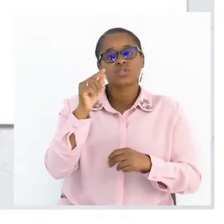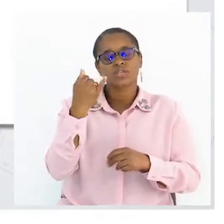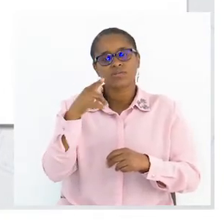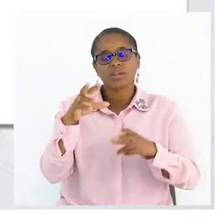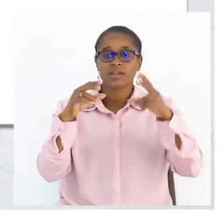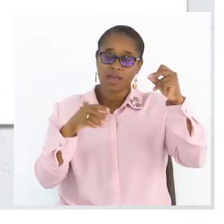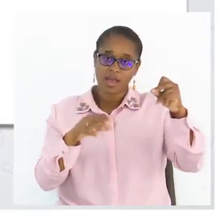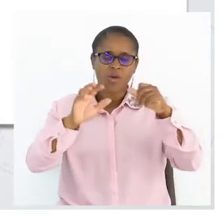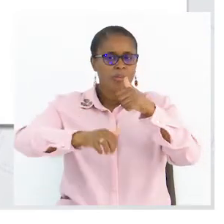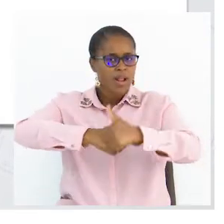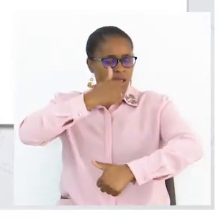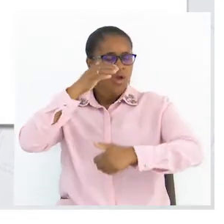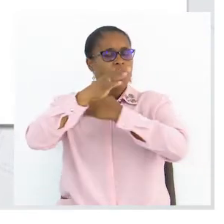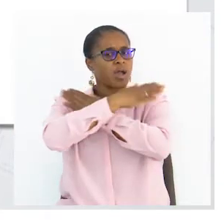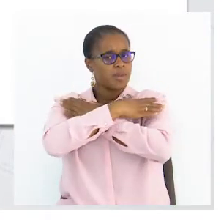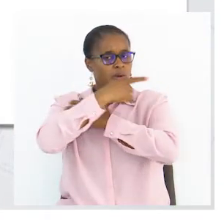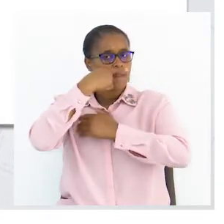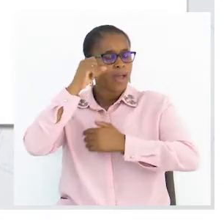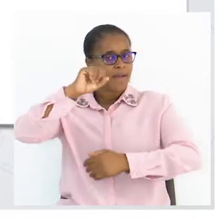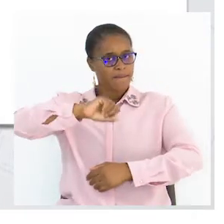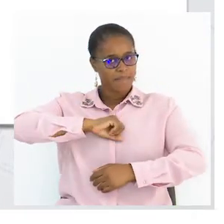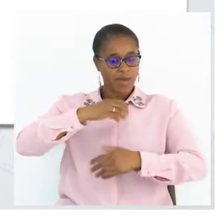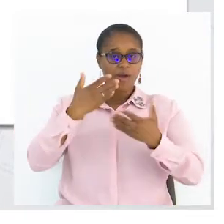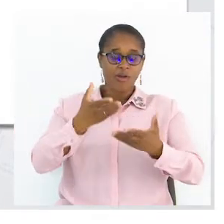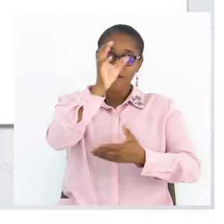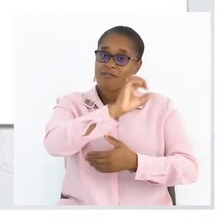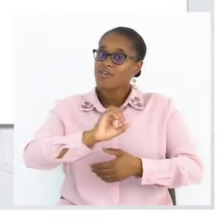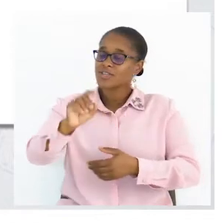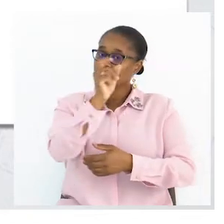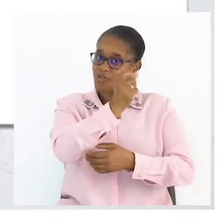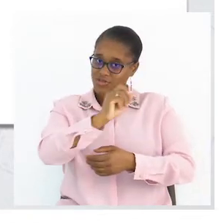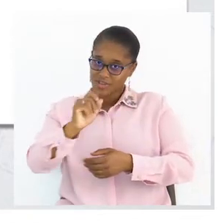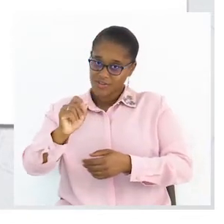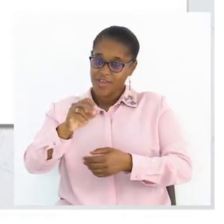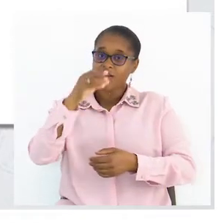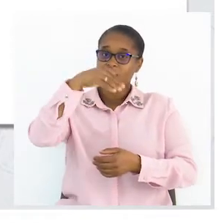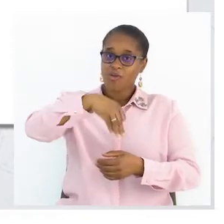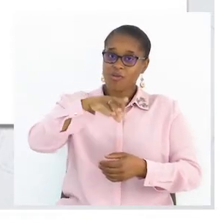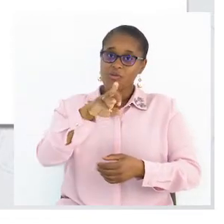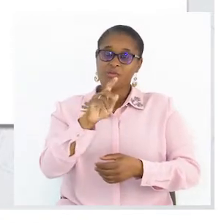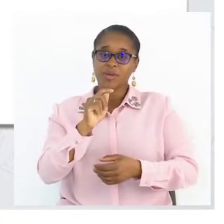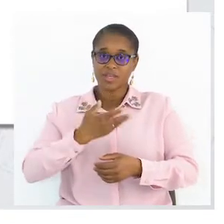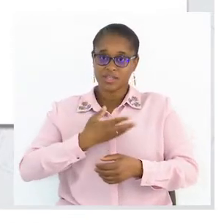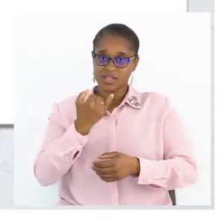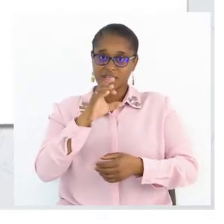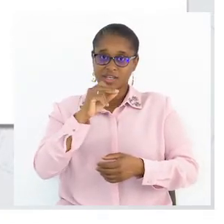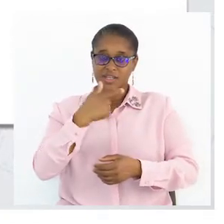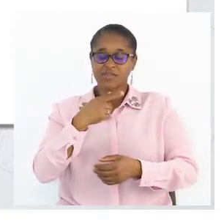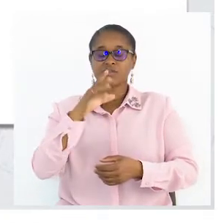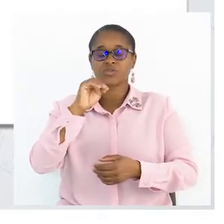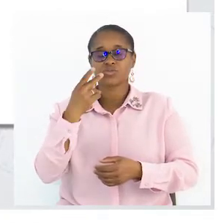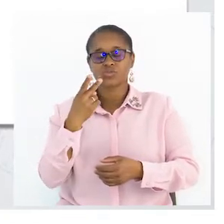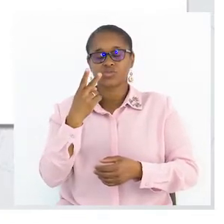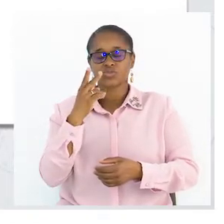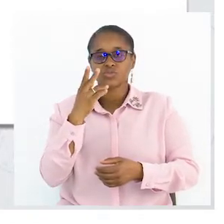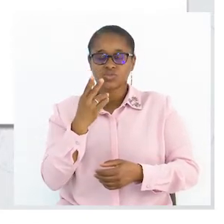melhor amigo do meu pai. Agora vocês vão completar com o predicativo do sujeito e o